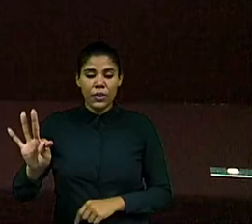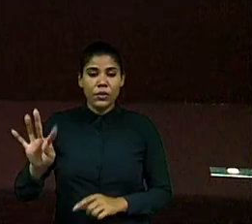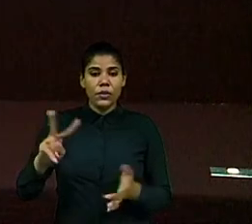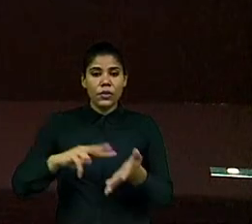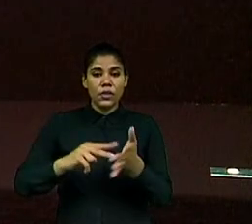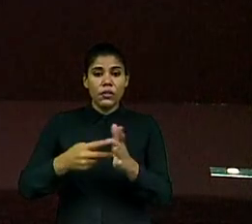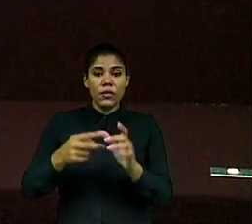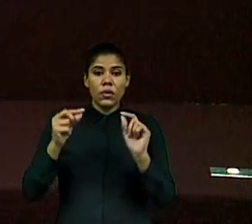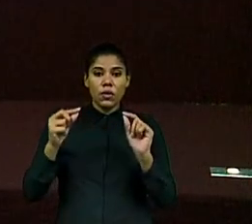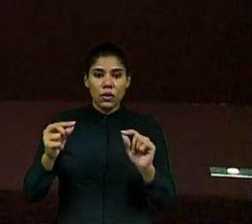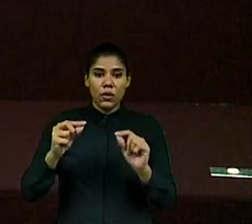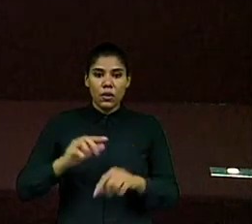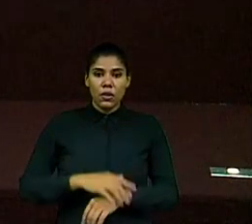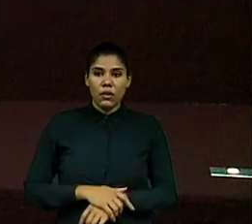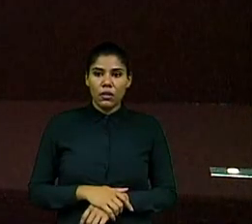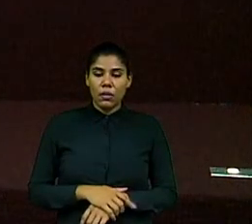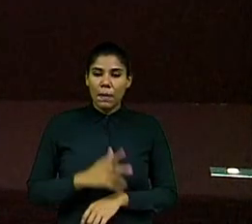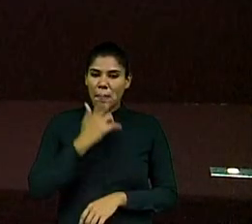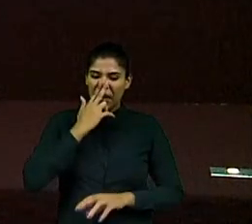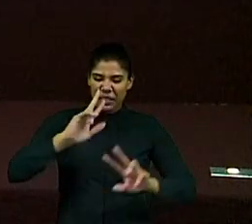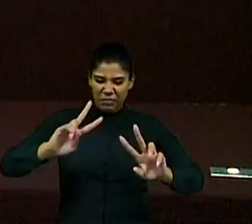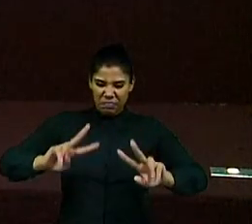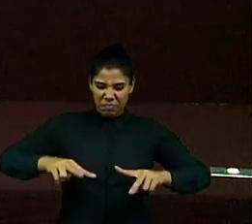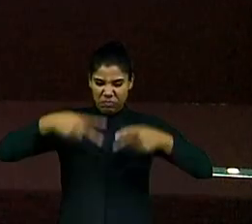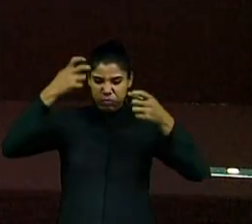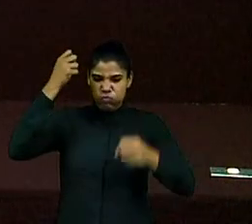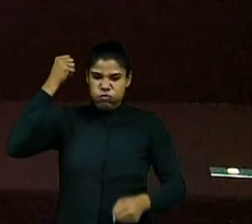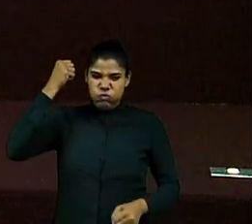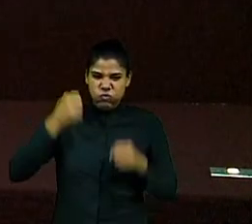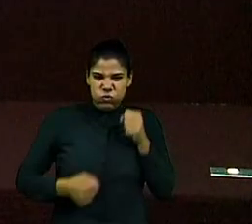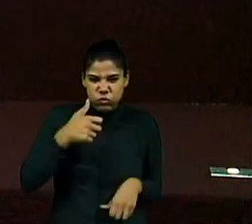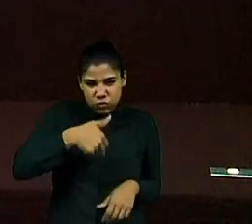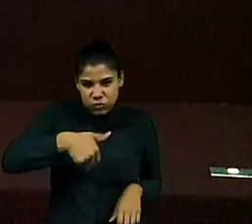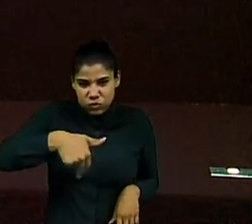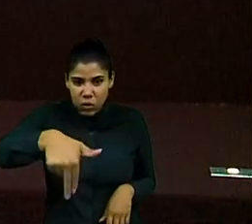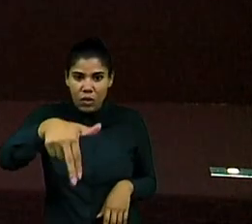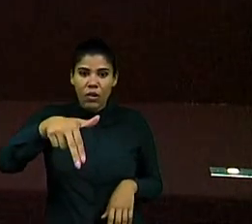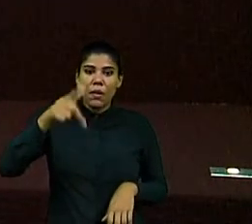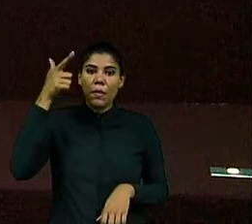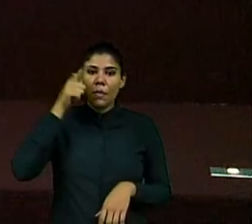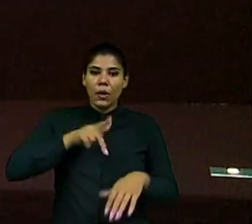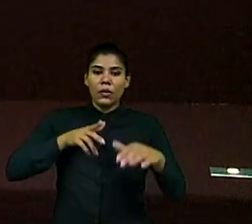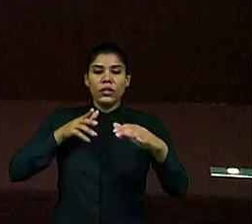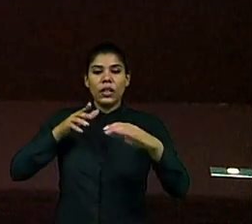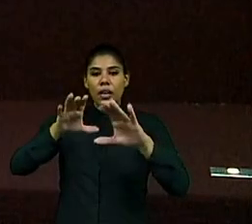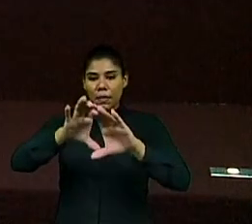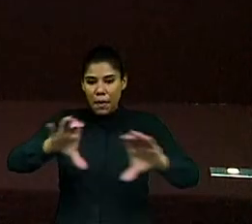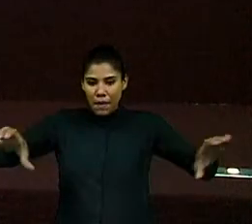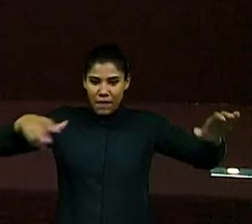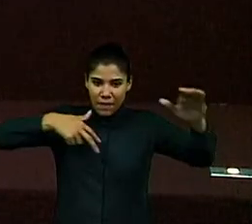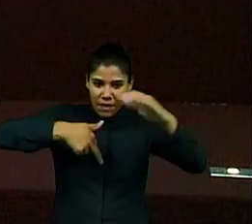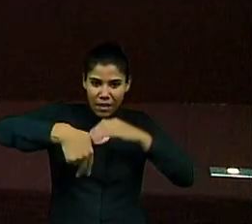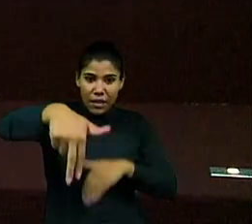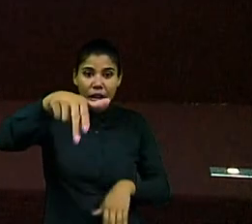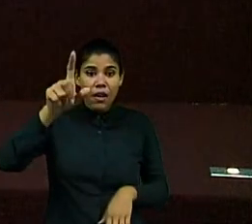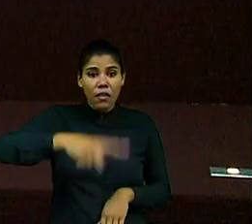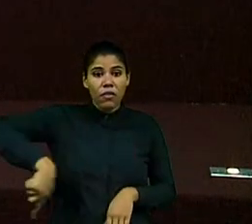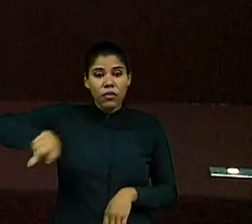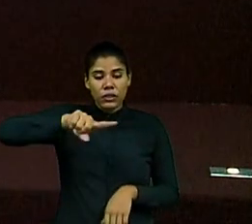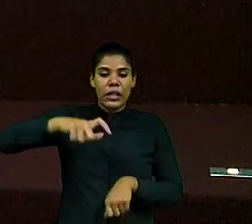carreira final e porque eu estou dizendo isso porque vocês estão no momento Sprint de